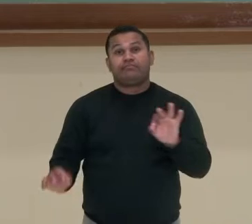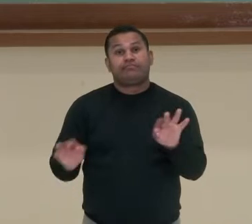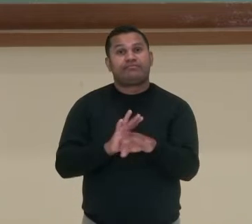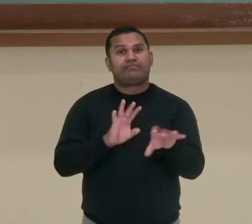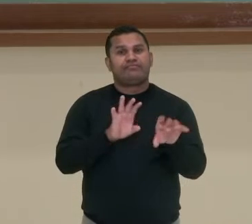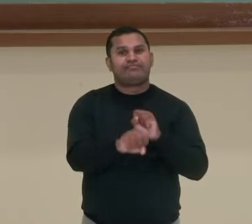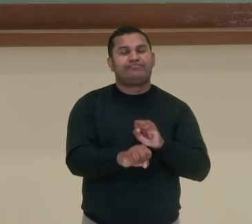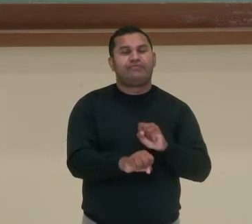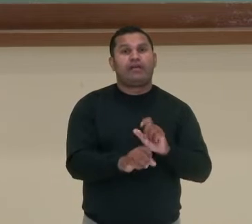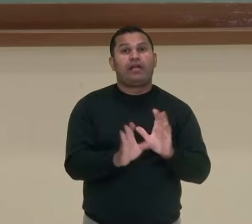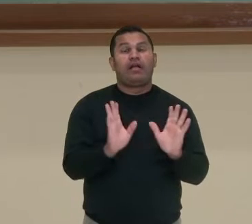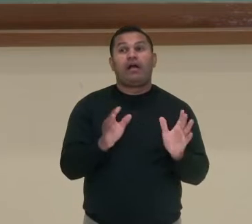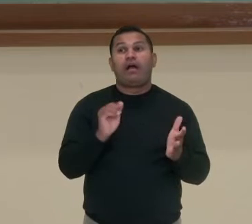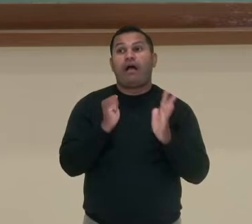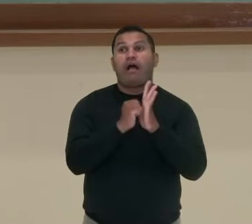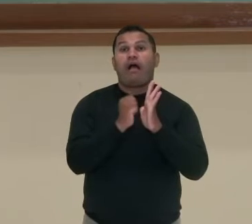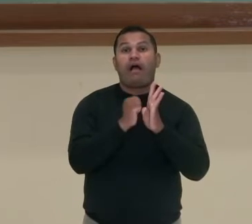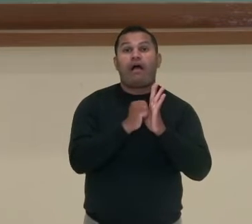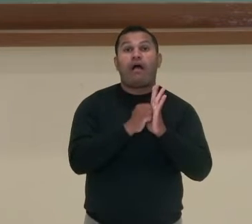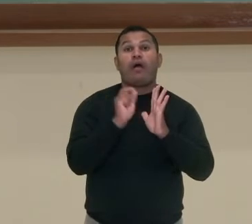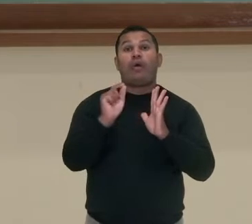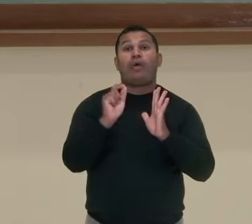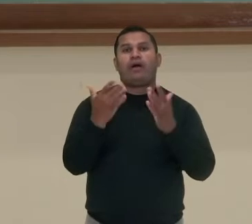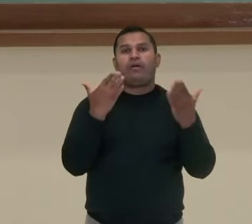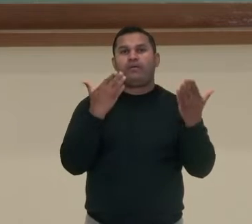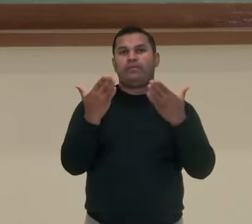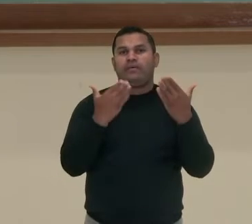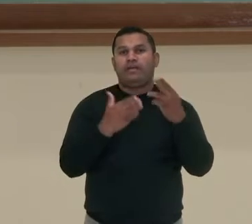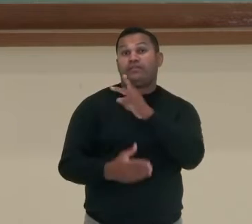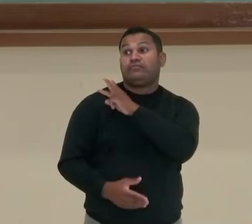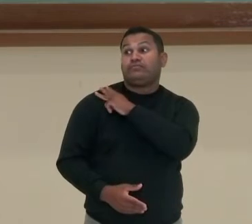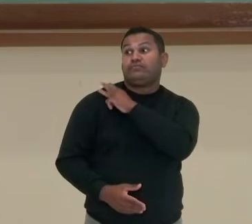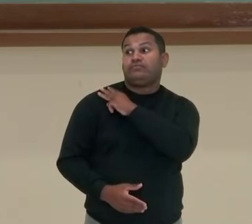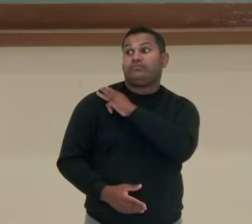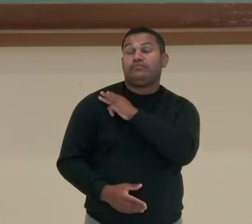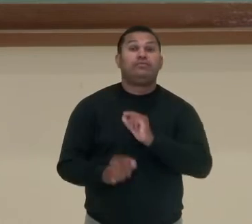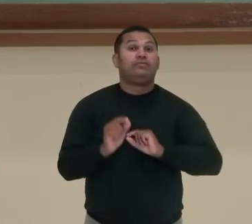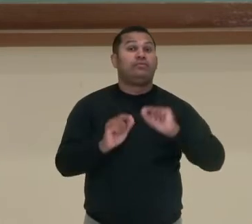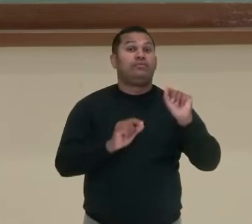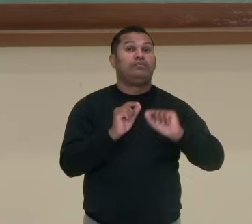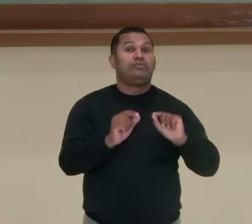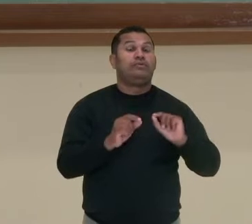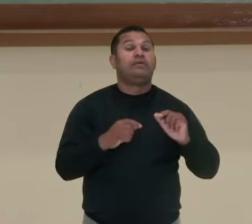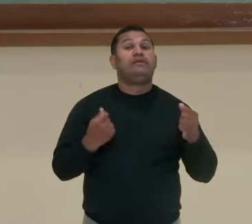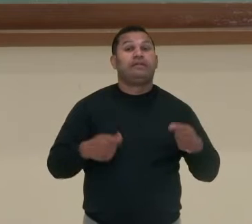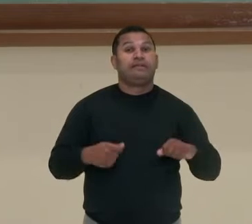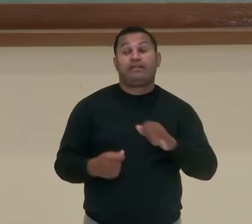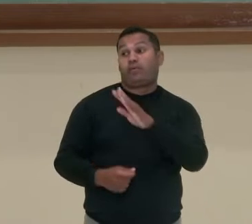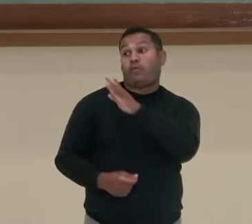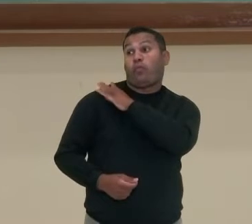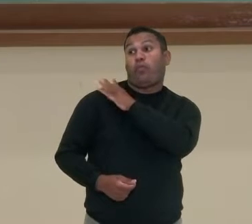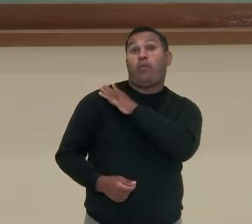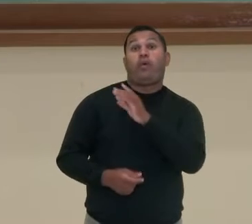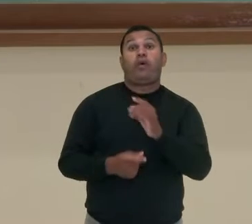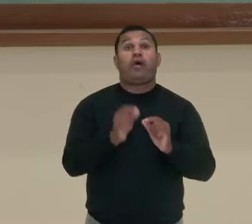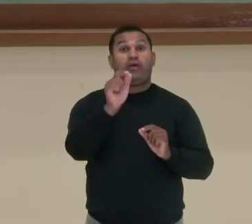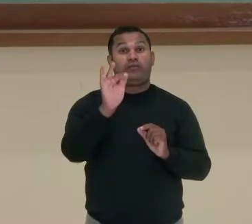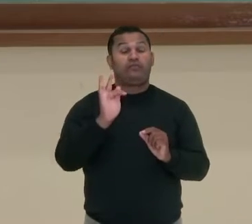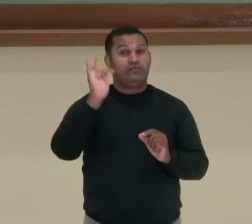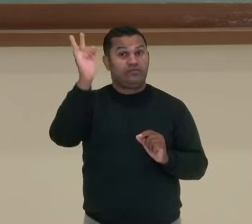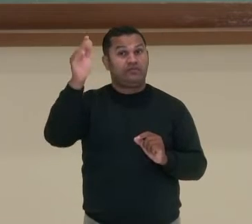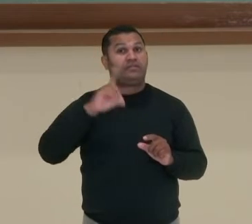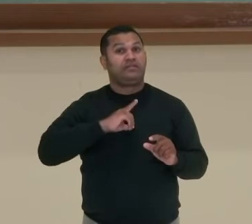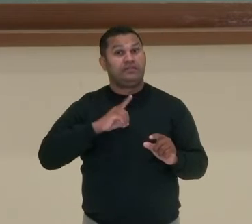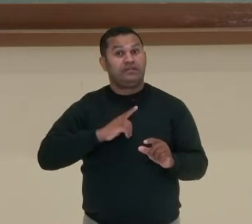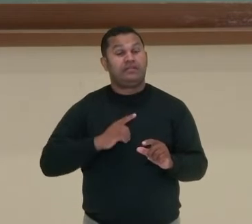esperar, tá batendo na porta ali o terceiro ano do ensino médio, o ensino técnico, quarto ano, e vocês vão ter que